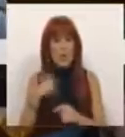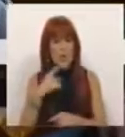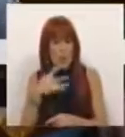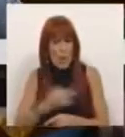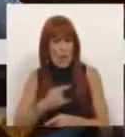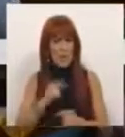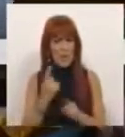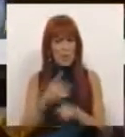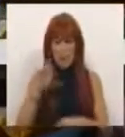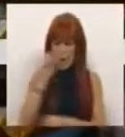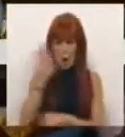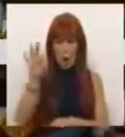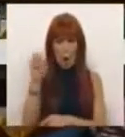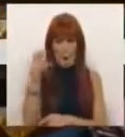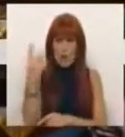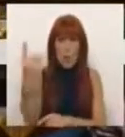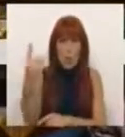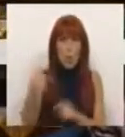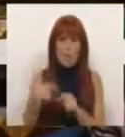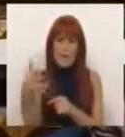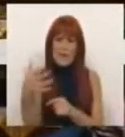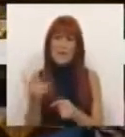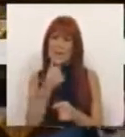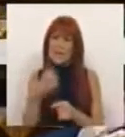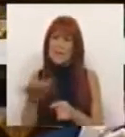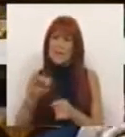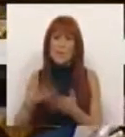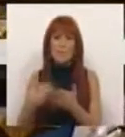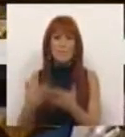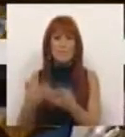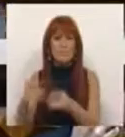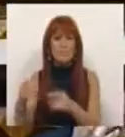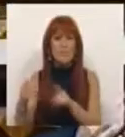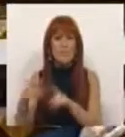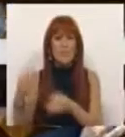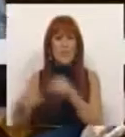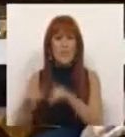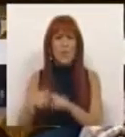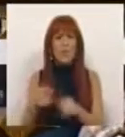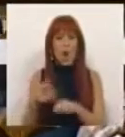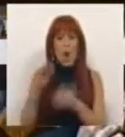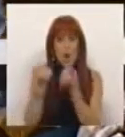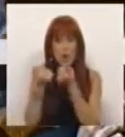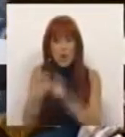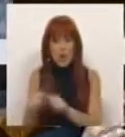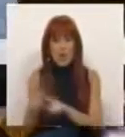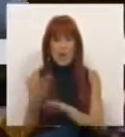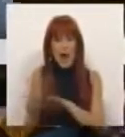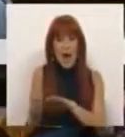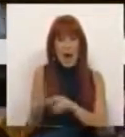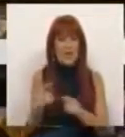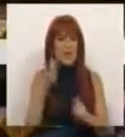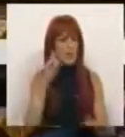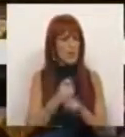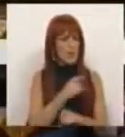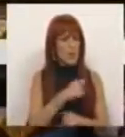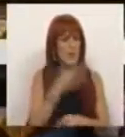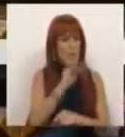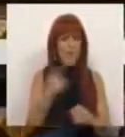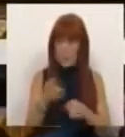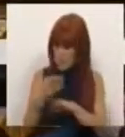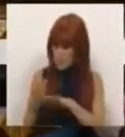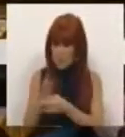são uma jurisdição oculta e à margem de qualquer tipo de supervisão bancária, às vezes até à